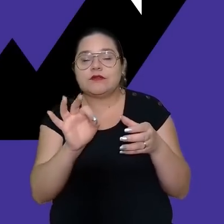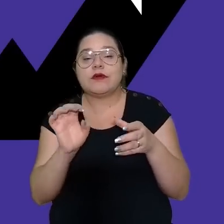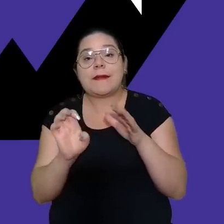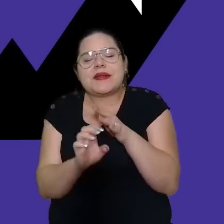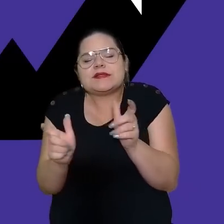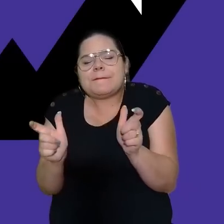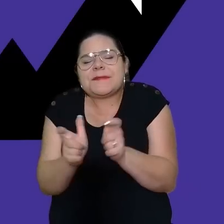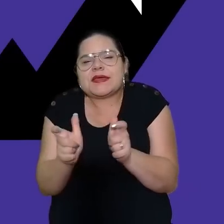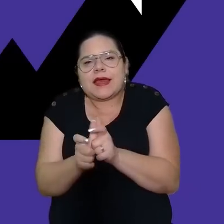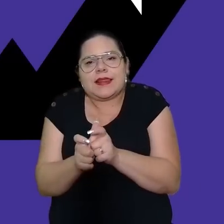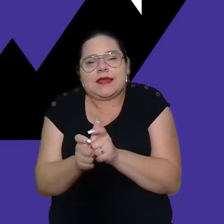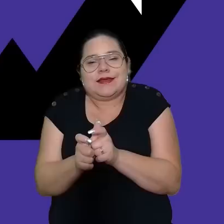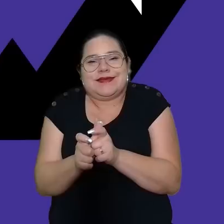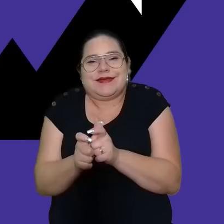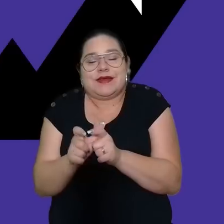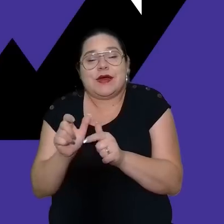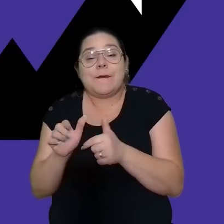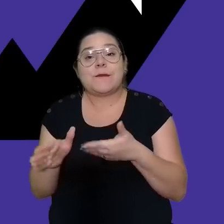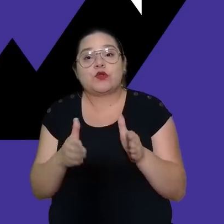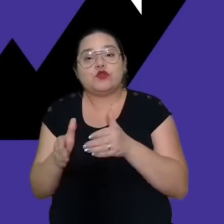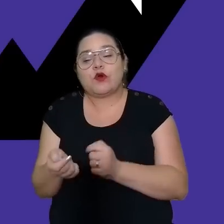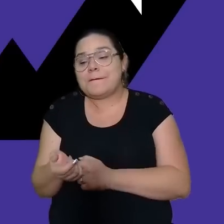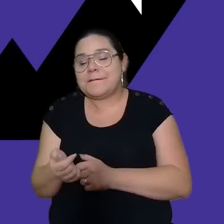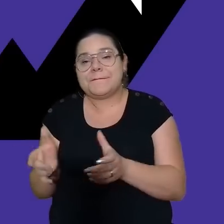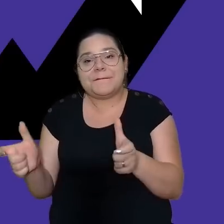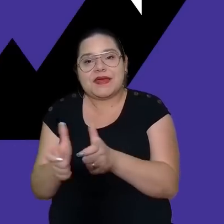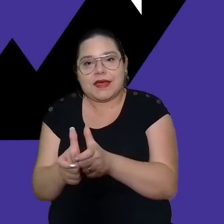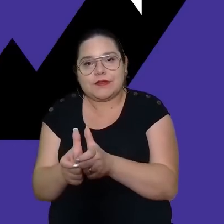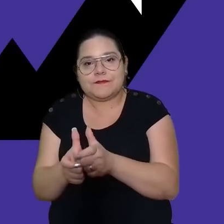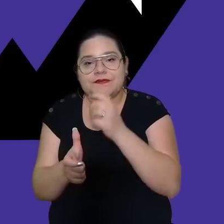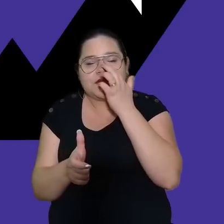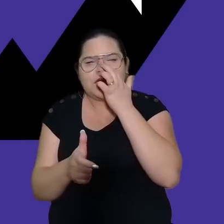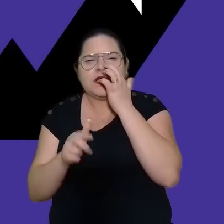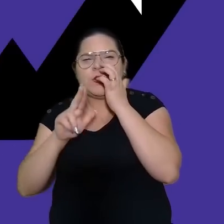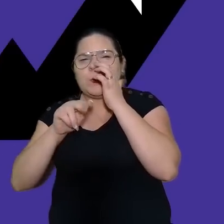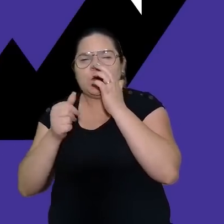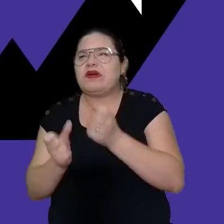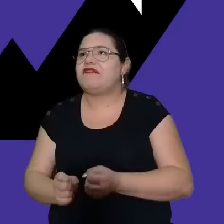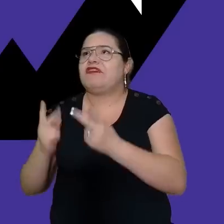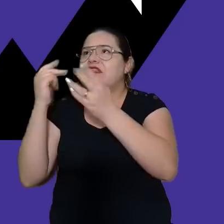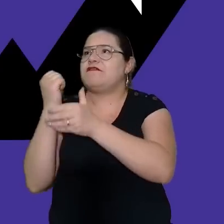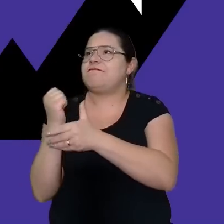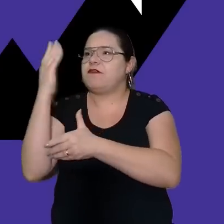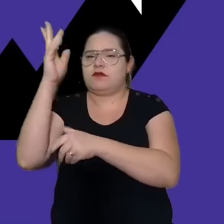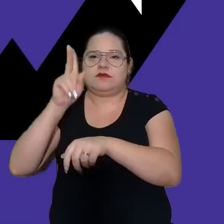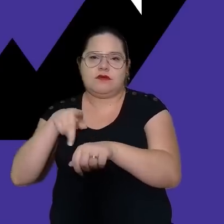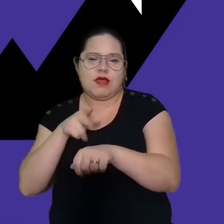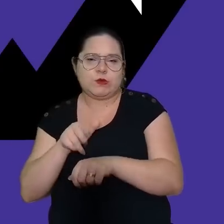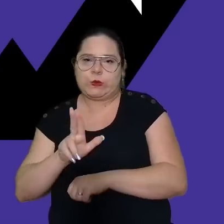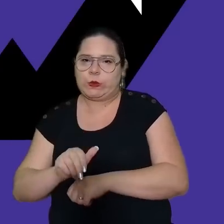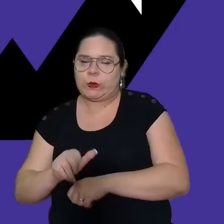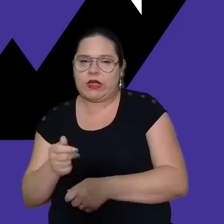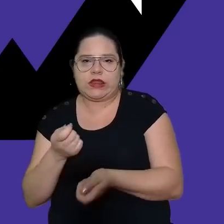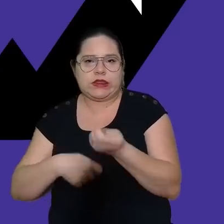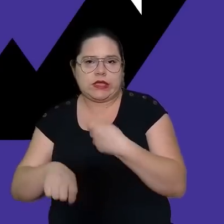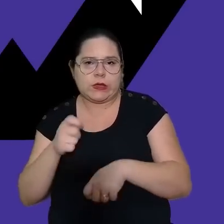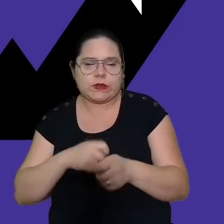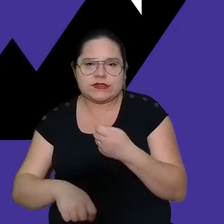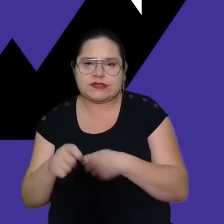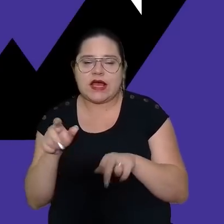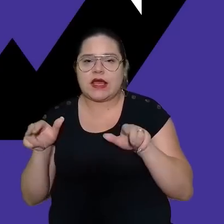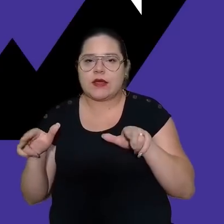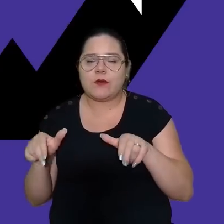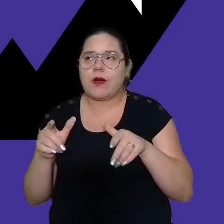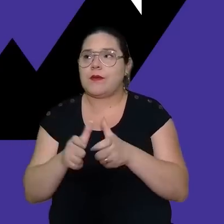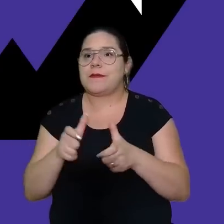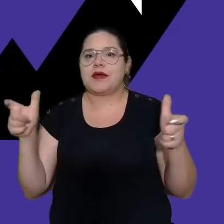produtores, que não teriam condições de produzir, de acessar mercado externo, de negociar como se fosse um grande. Então,